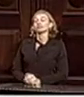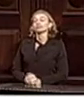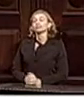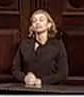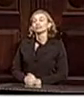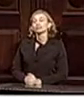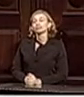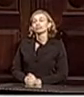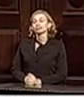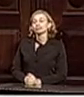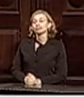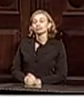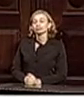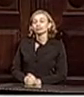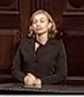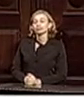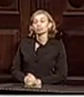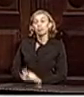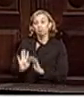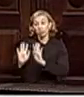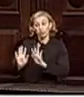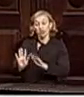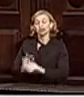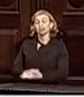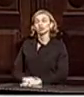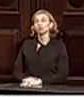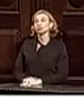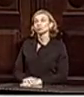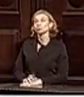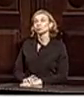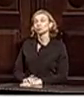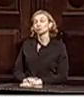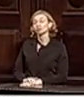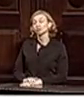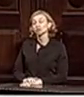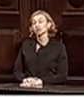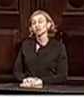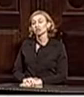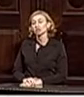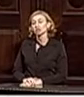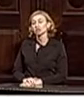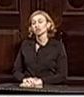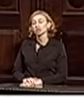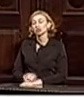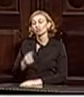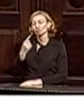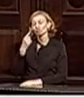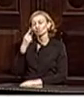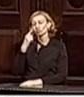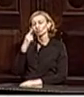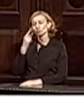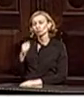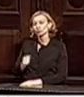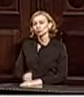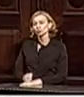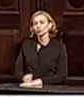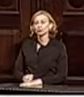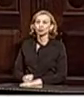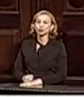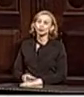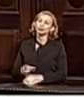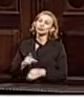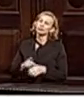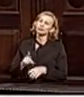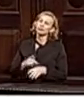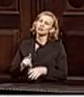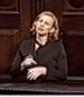um engenheiro. Mas isso me aponta a prática do